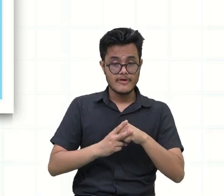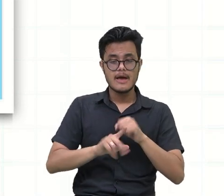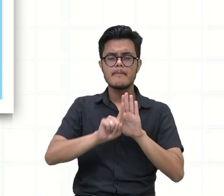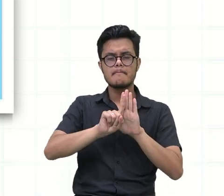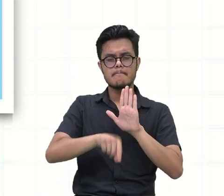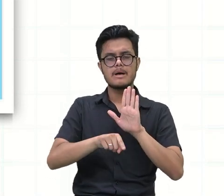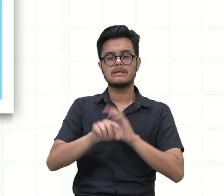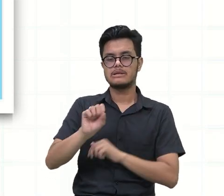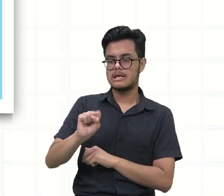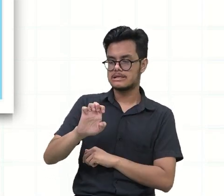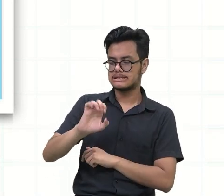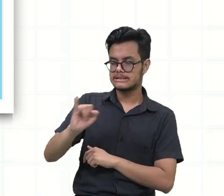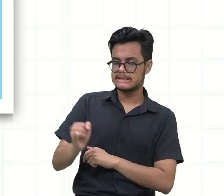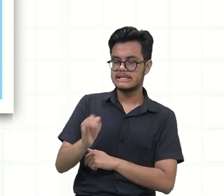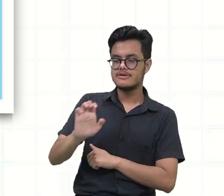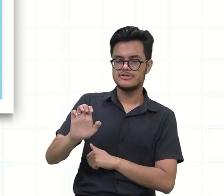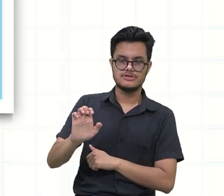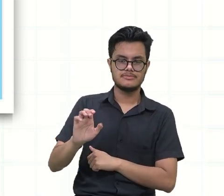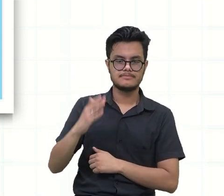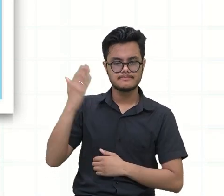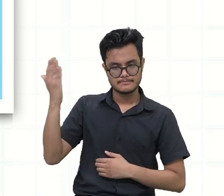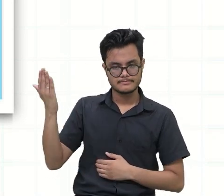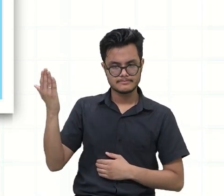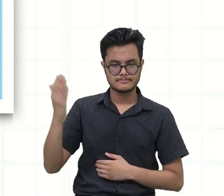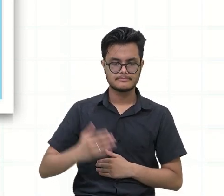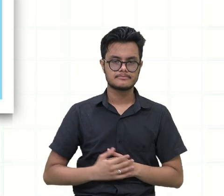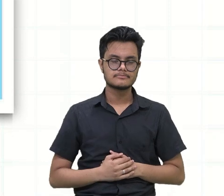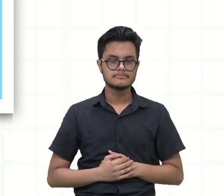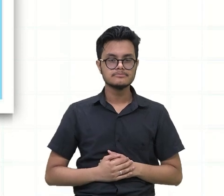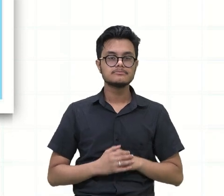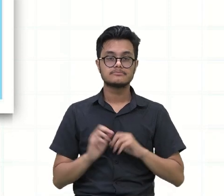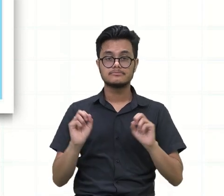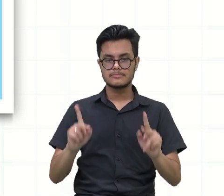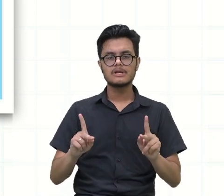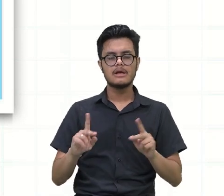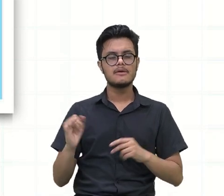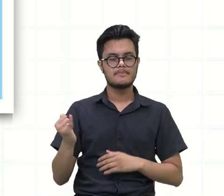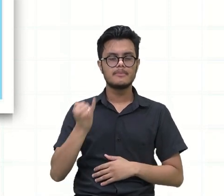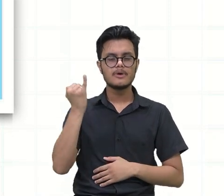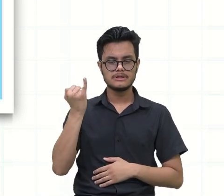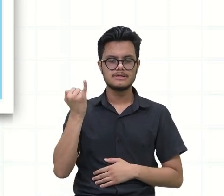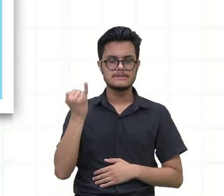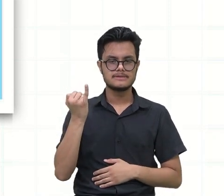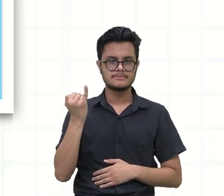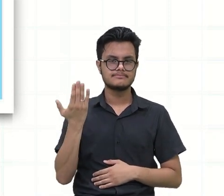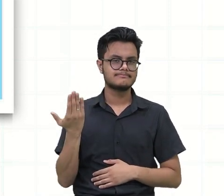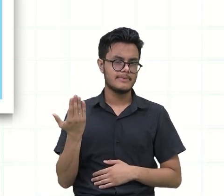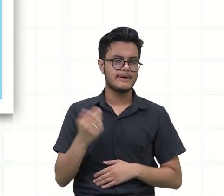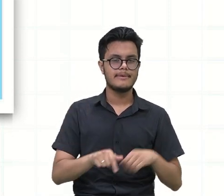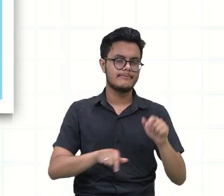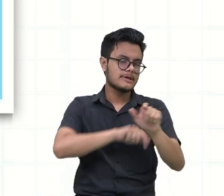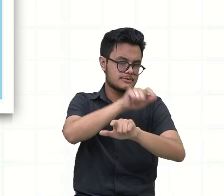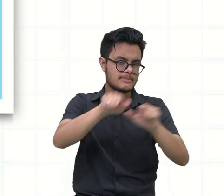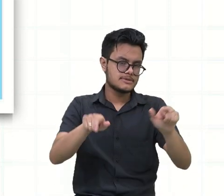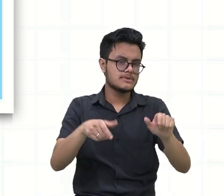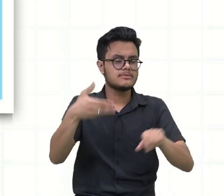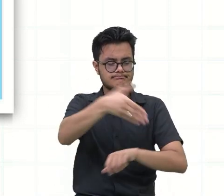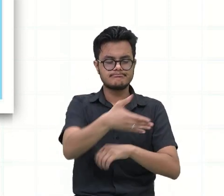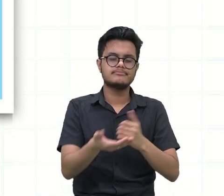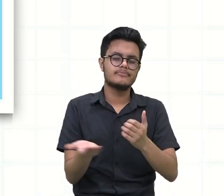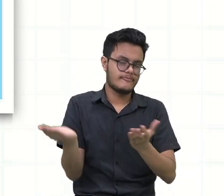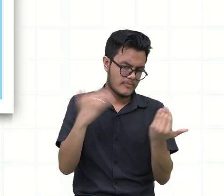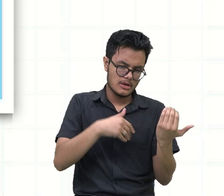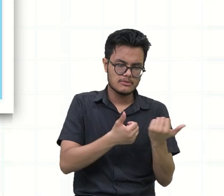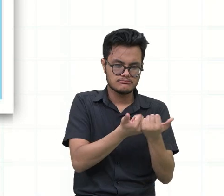imperativo seja. Ok? Então, enfatizando aí a importância, né, das pessoas poderem ser